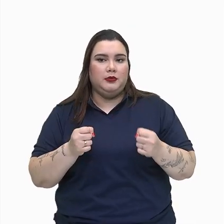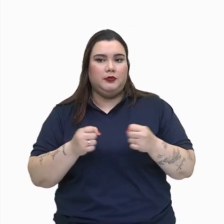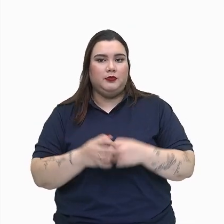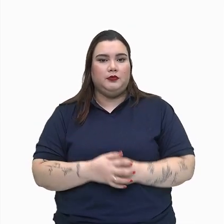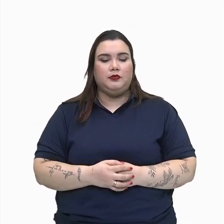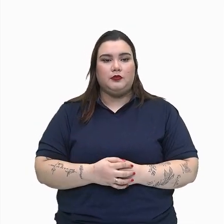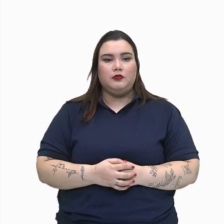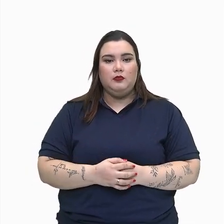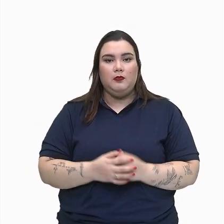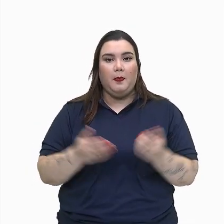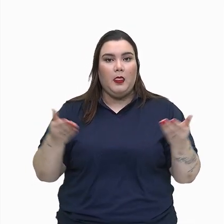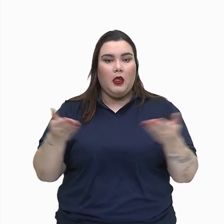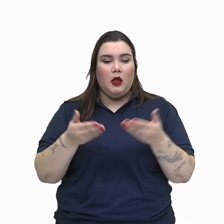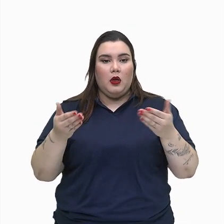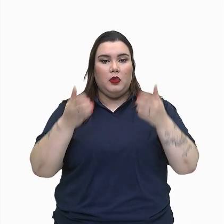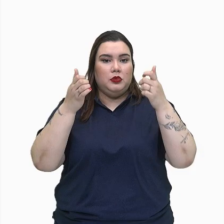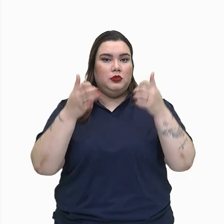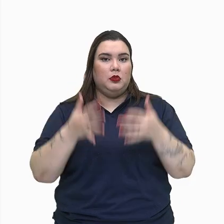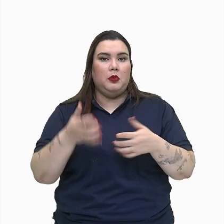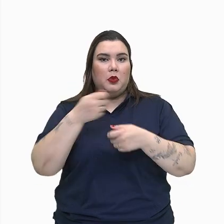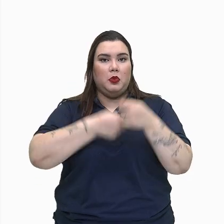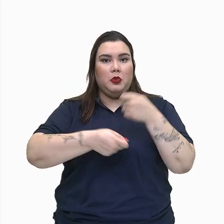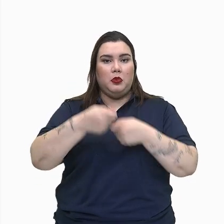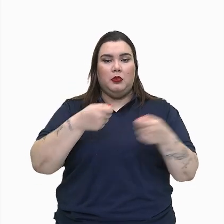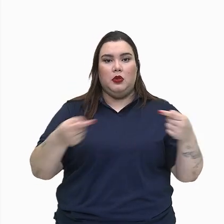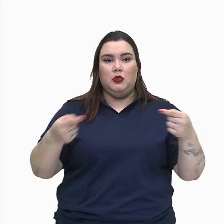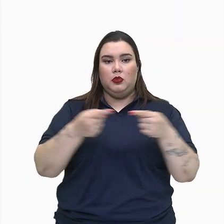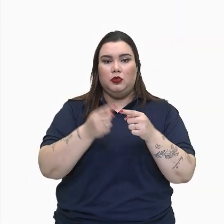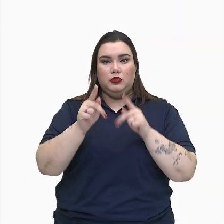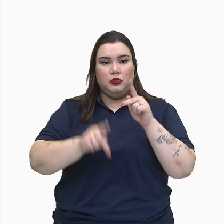sobre a economia e subsistência desses povos.